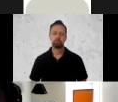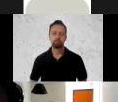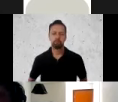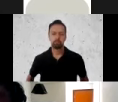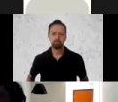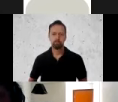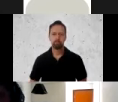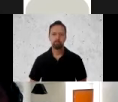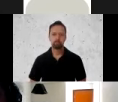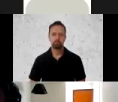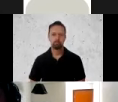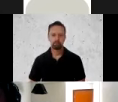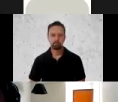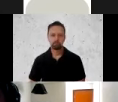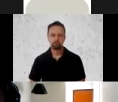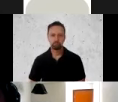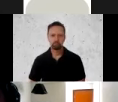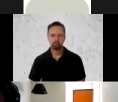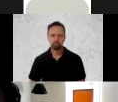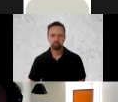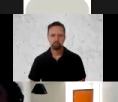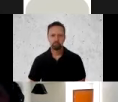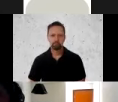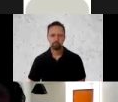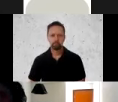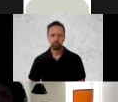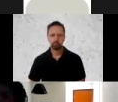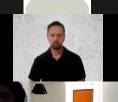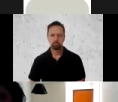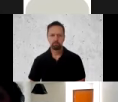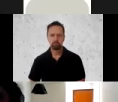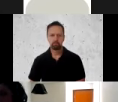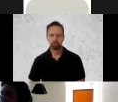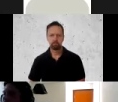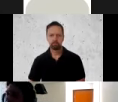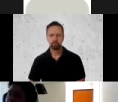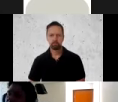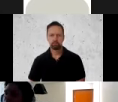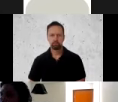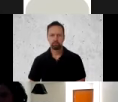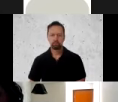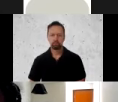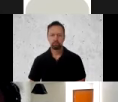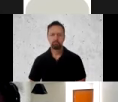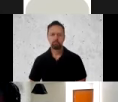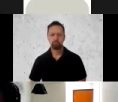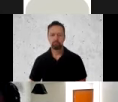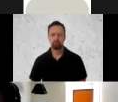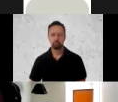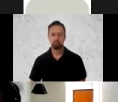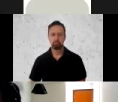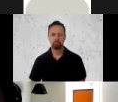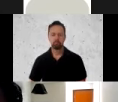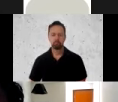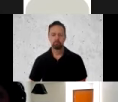de extrajurisdição, ele utilizou outra definição. Ele utilizou o número de firmas em municípios que não têm